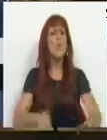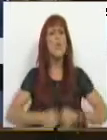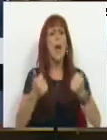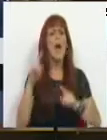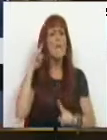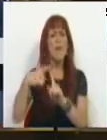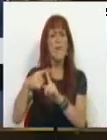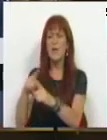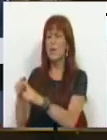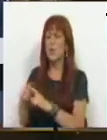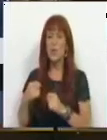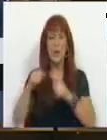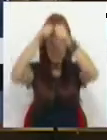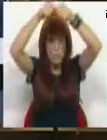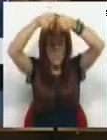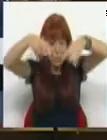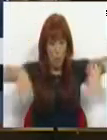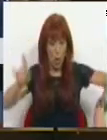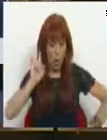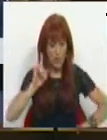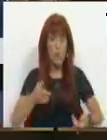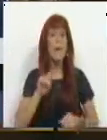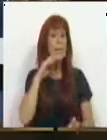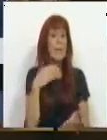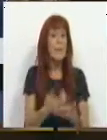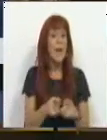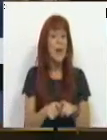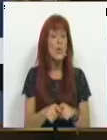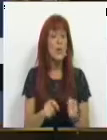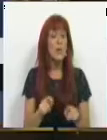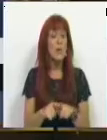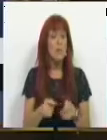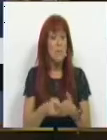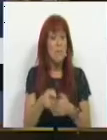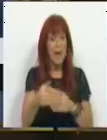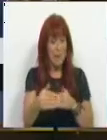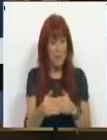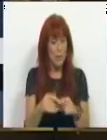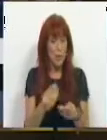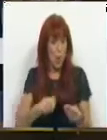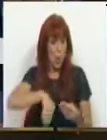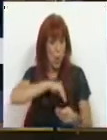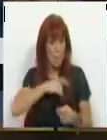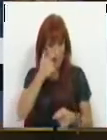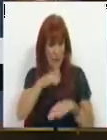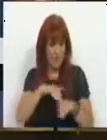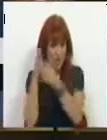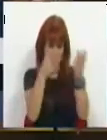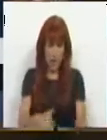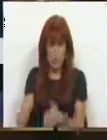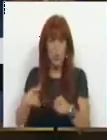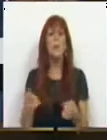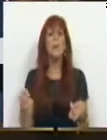das mais-valias ao longo da cadeia de valor e garantir prazos de pagamento curtos, compensadores para os produtores